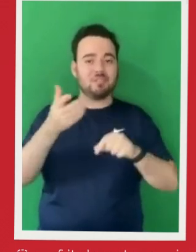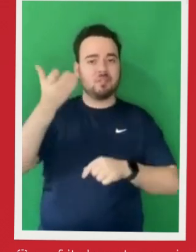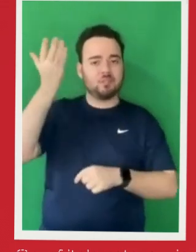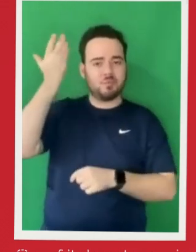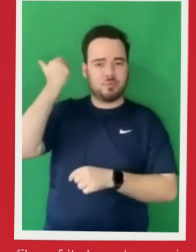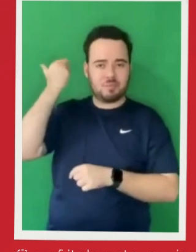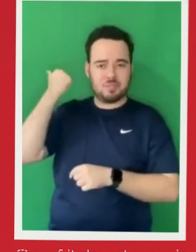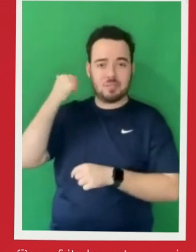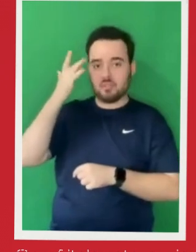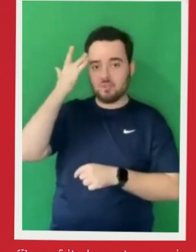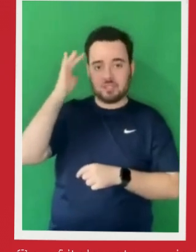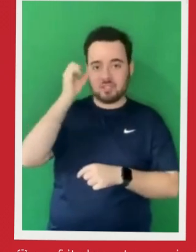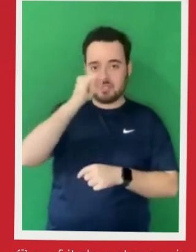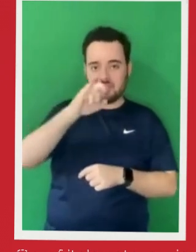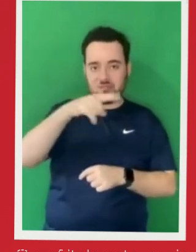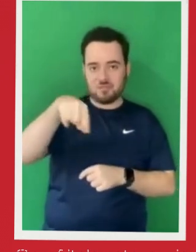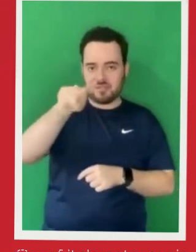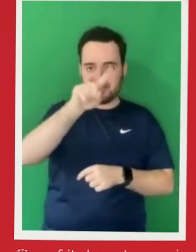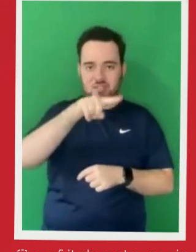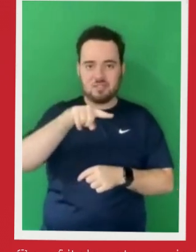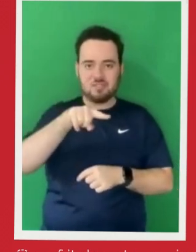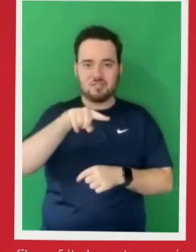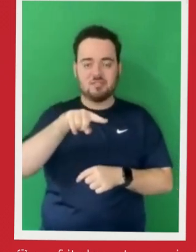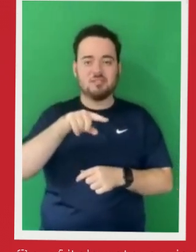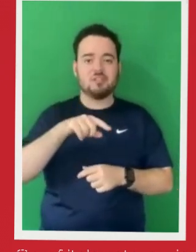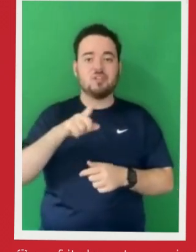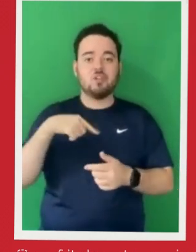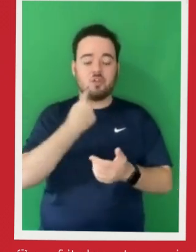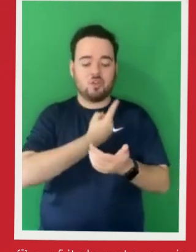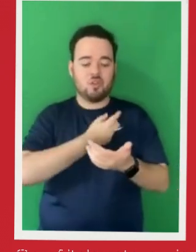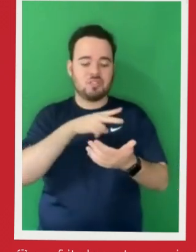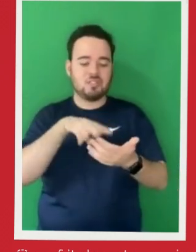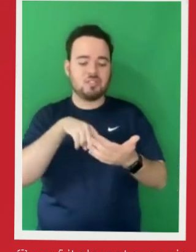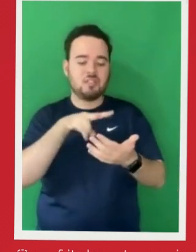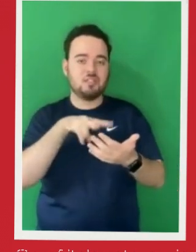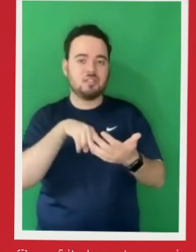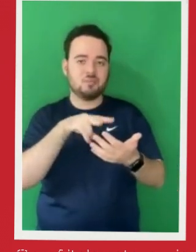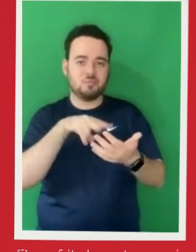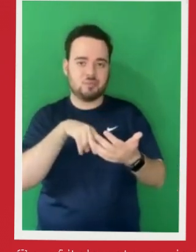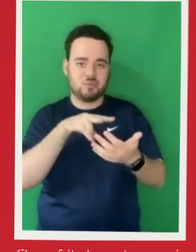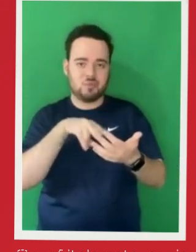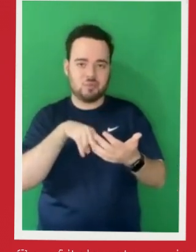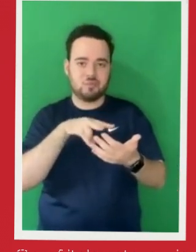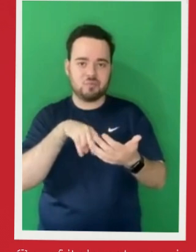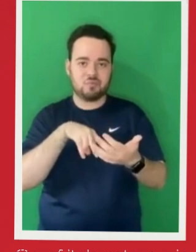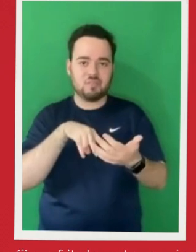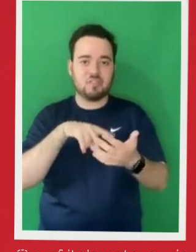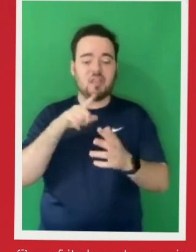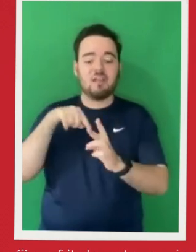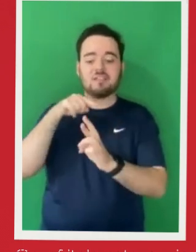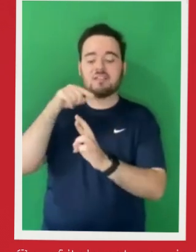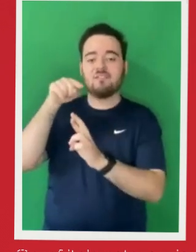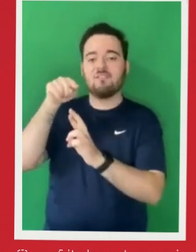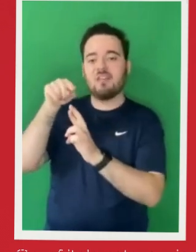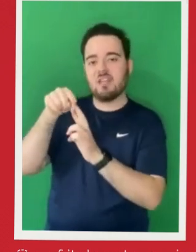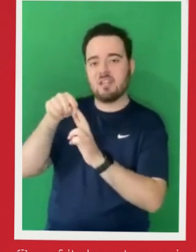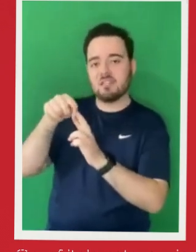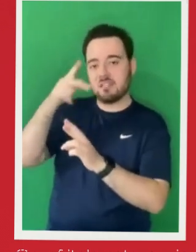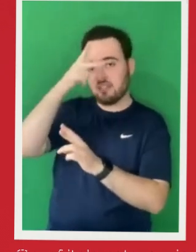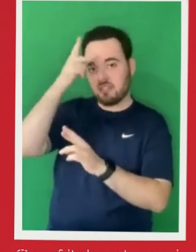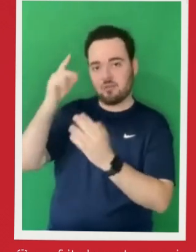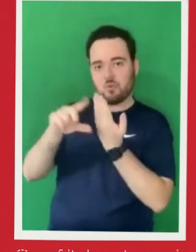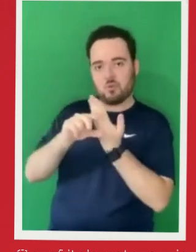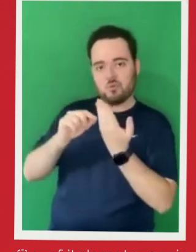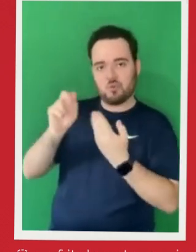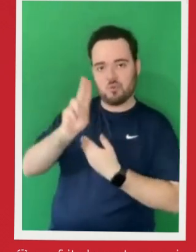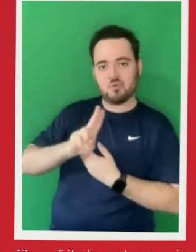No passado, gente, eu não sei se alguns de vocês pegaram isso, nós líamos e nós iríamos ver as